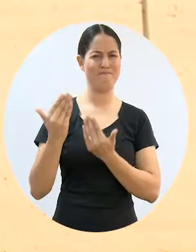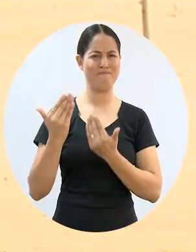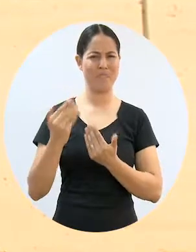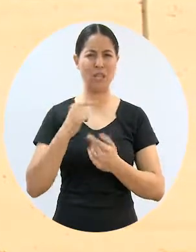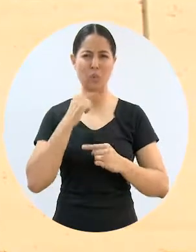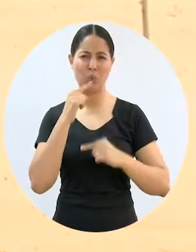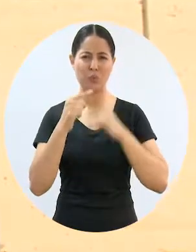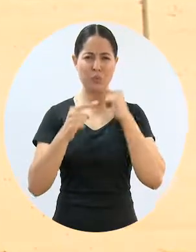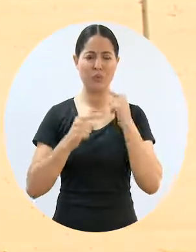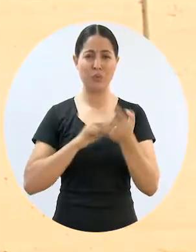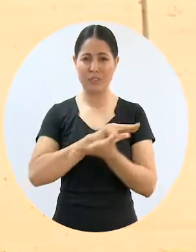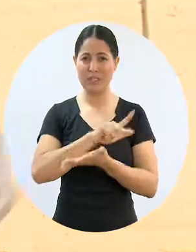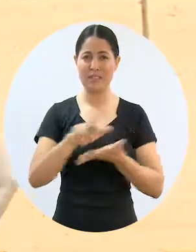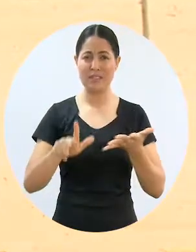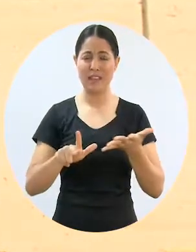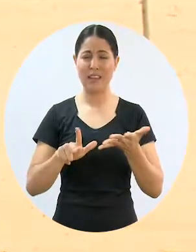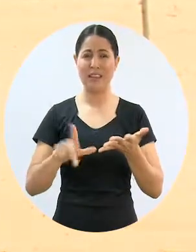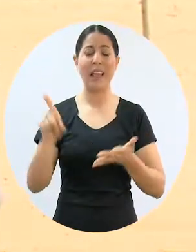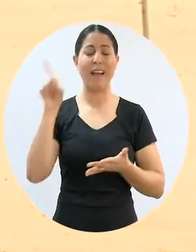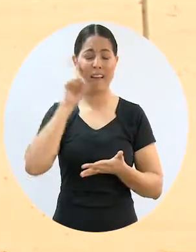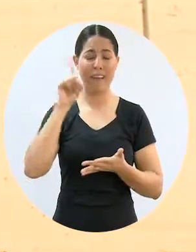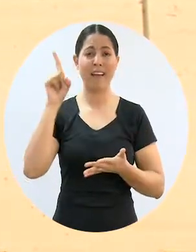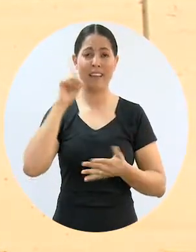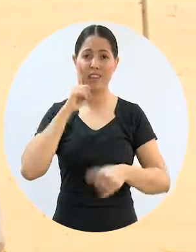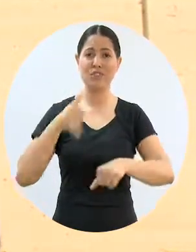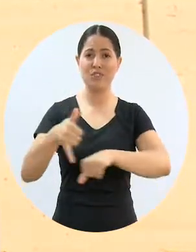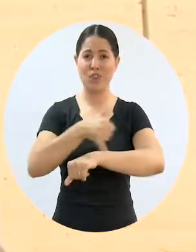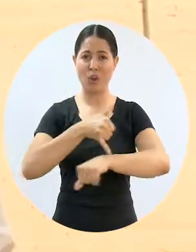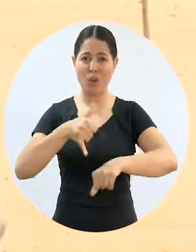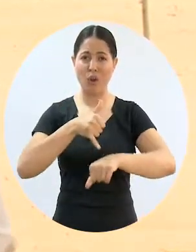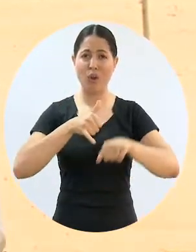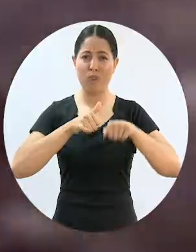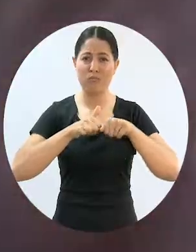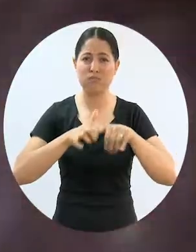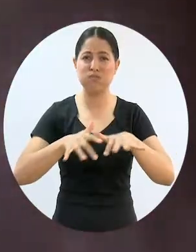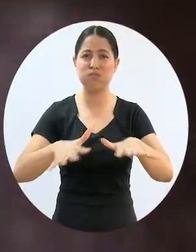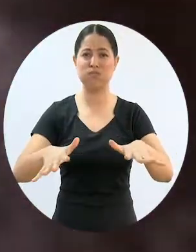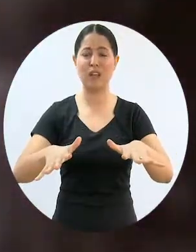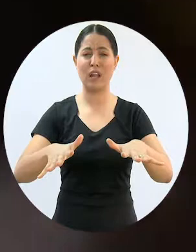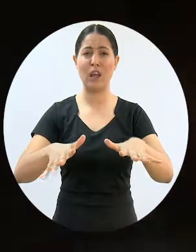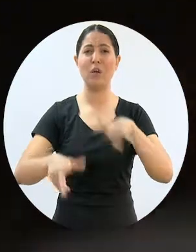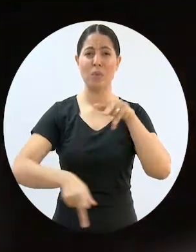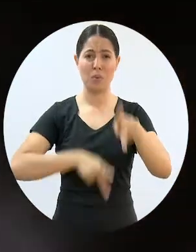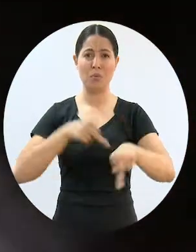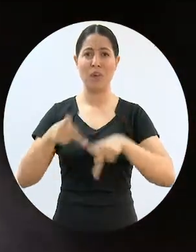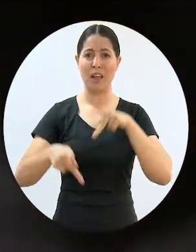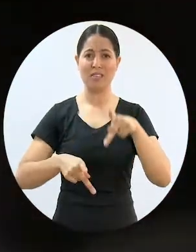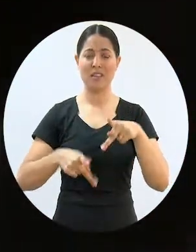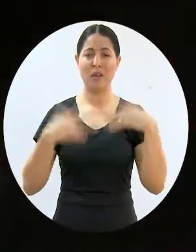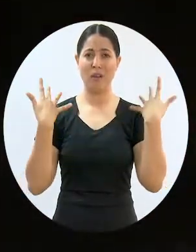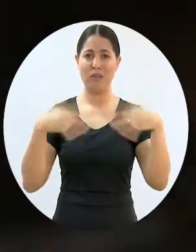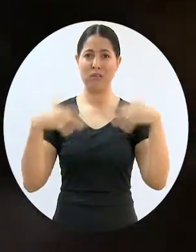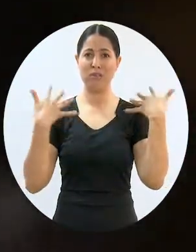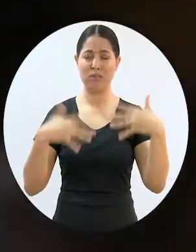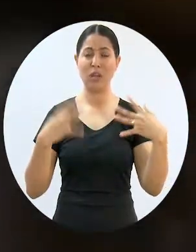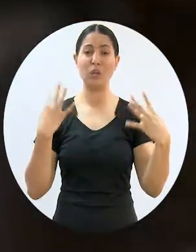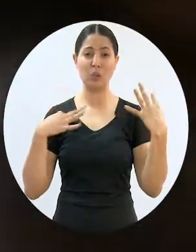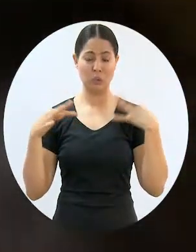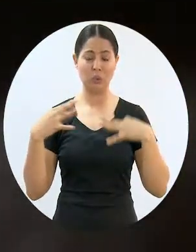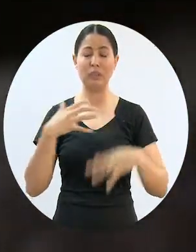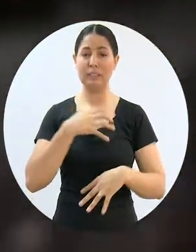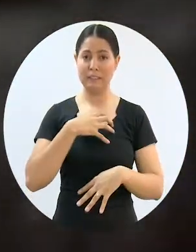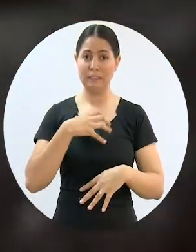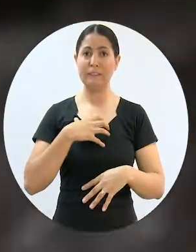mais as praias, desespera moradores e turistas. A gente está na praia da avenida agora, fazendo